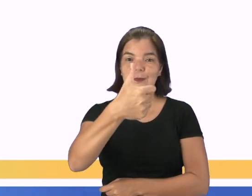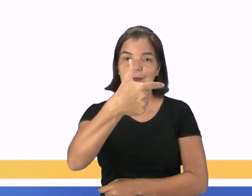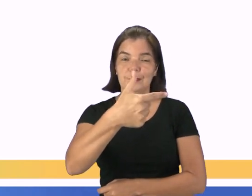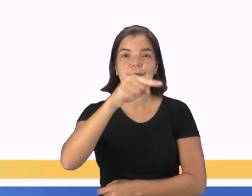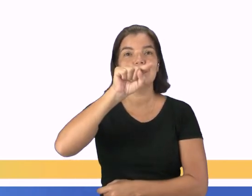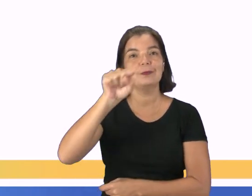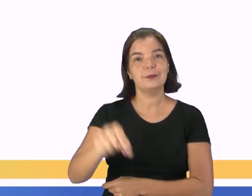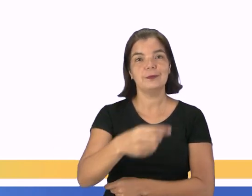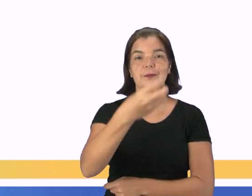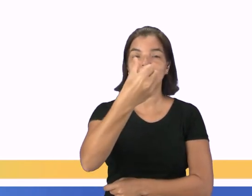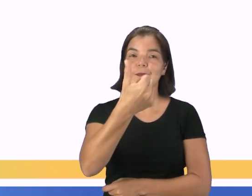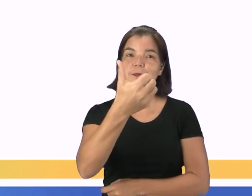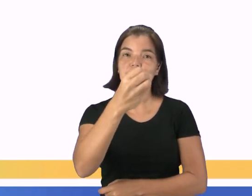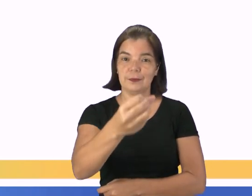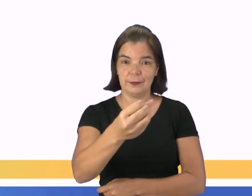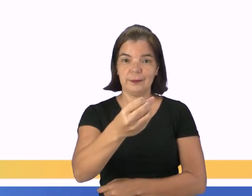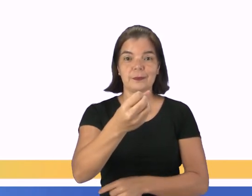vezes